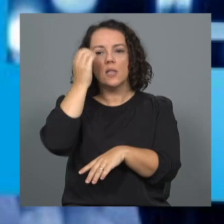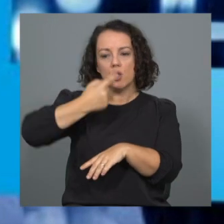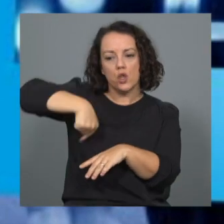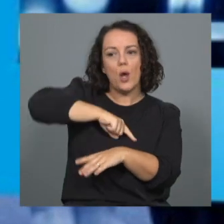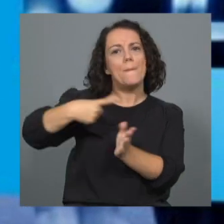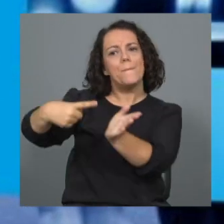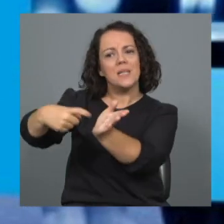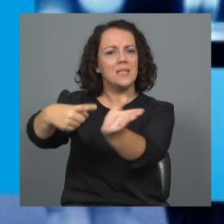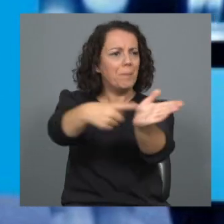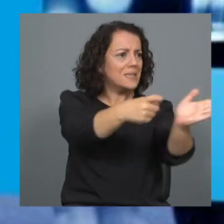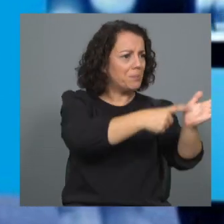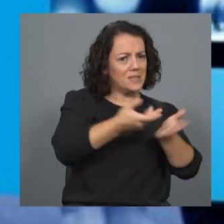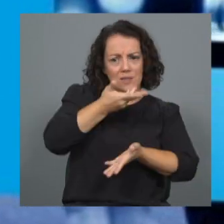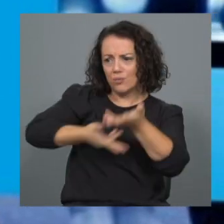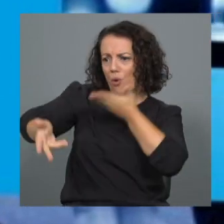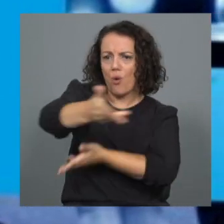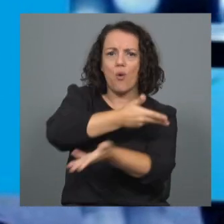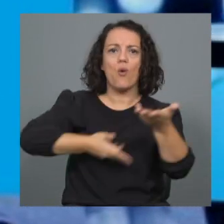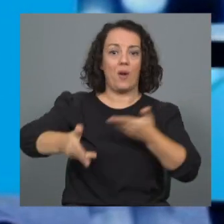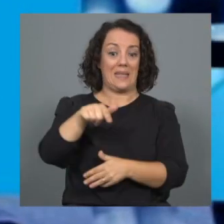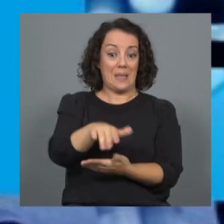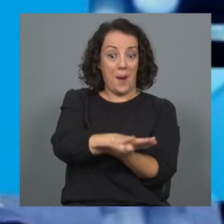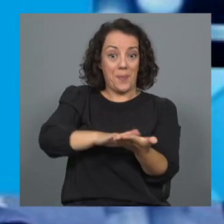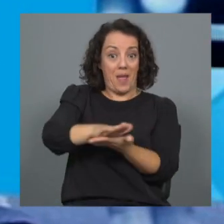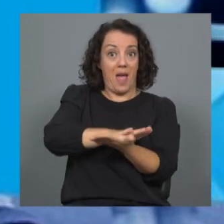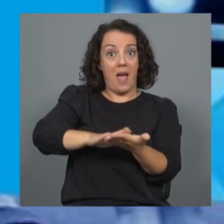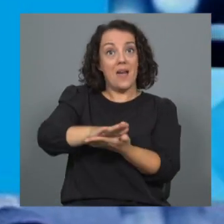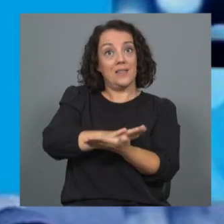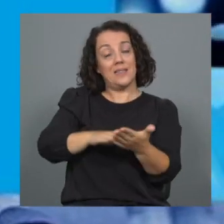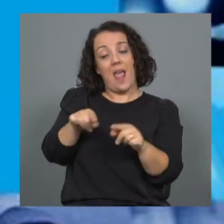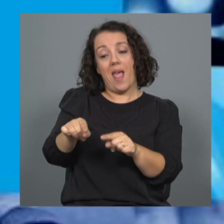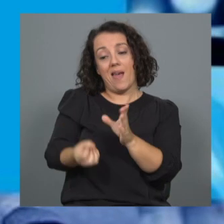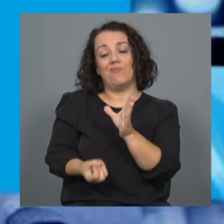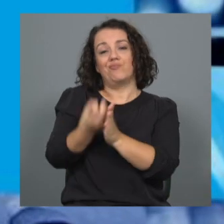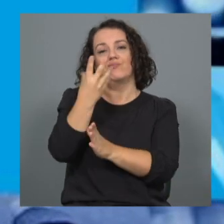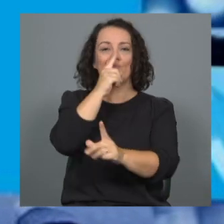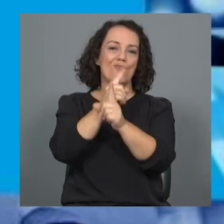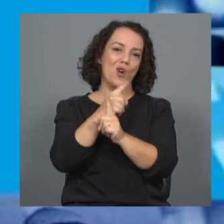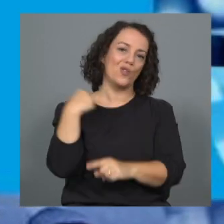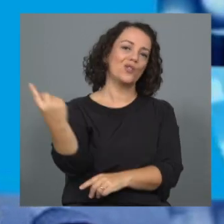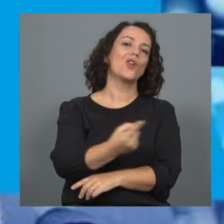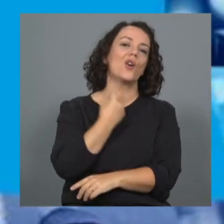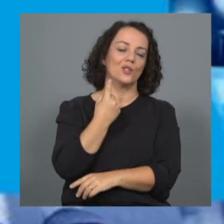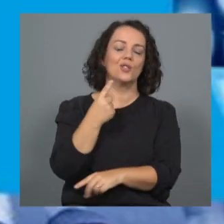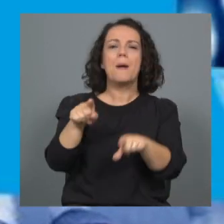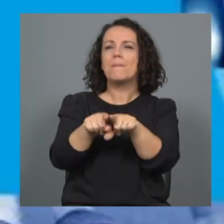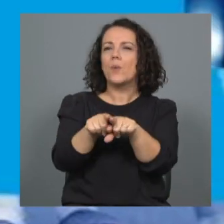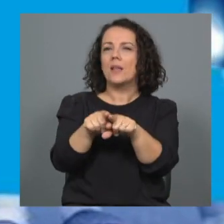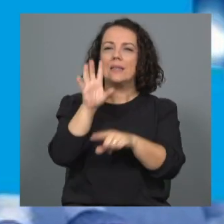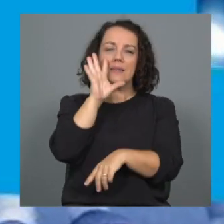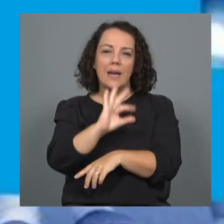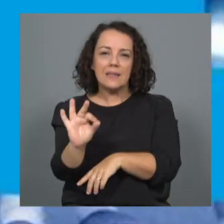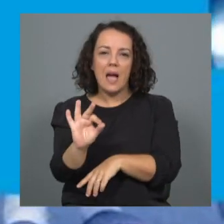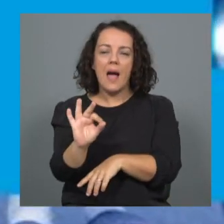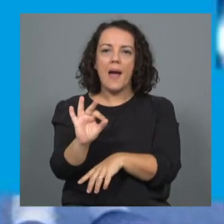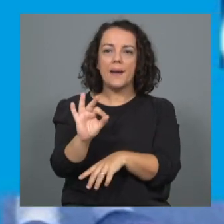outros e de que na raiz dessa necessidade está esta origem comum. Portanto, é um tentar ir em